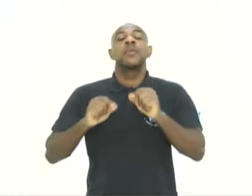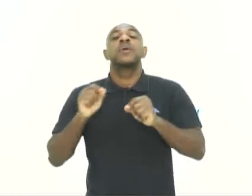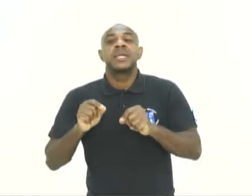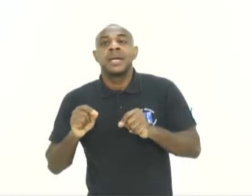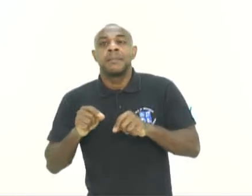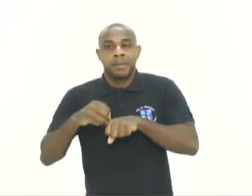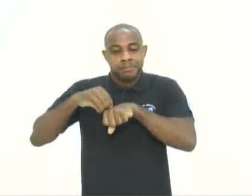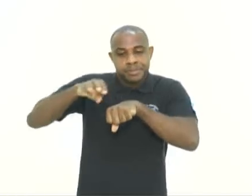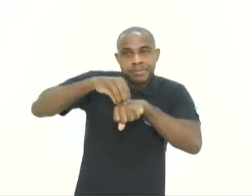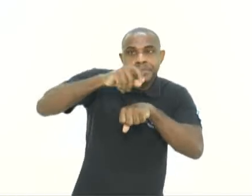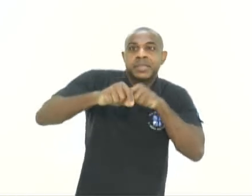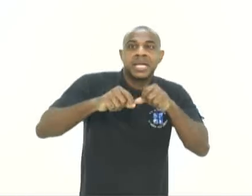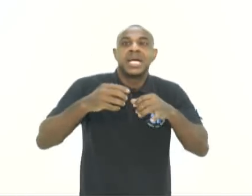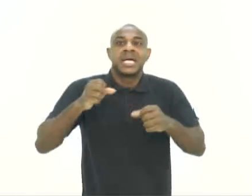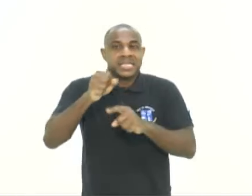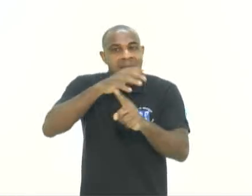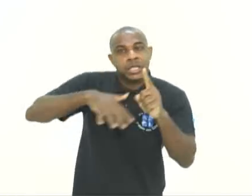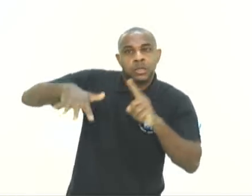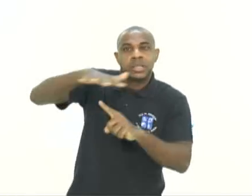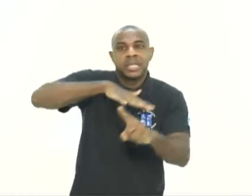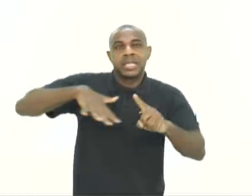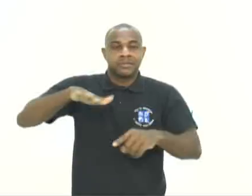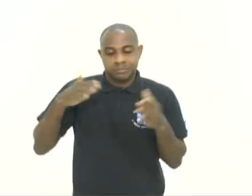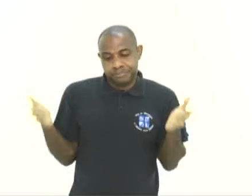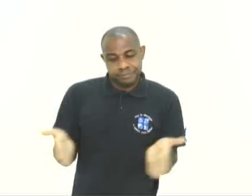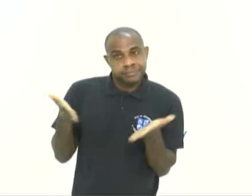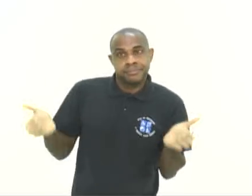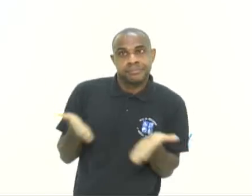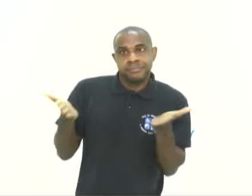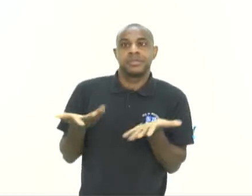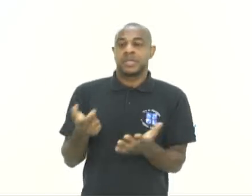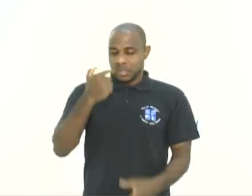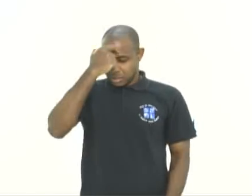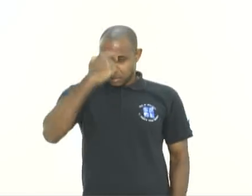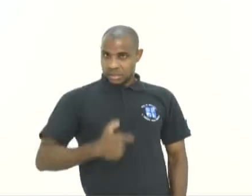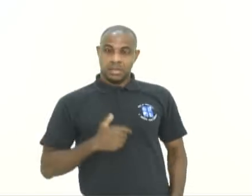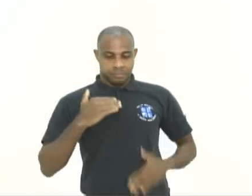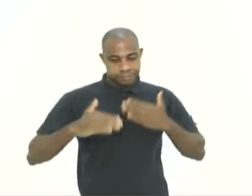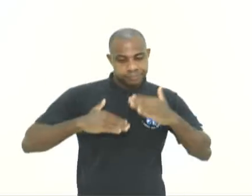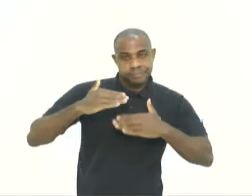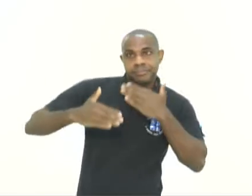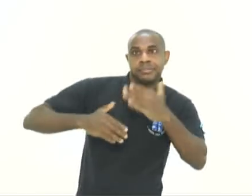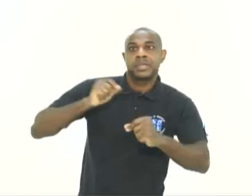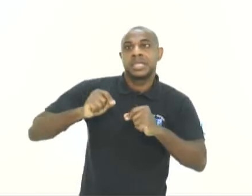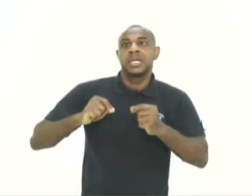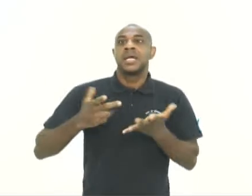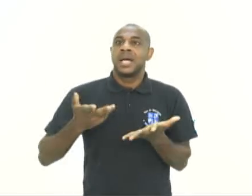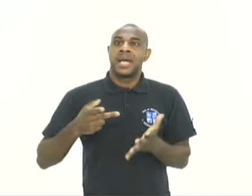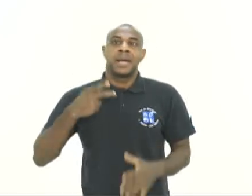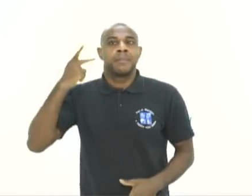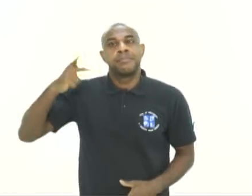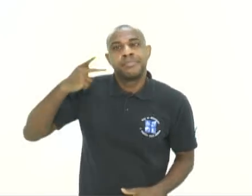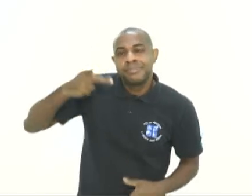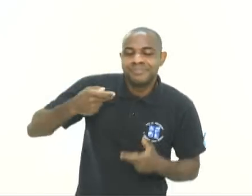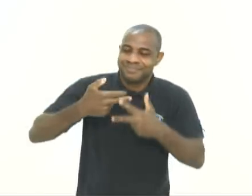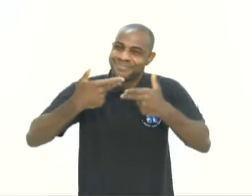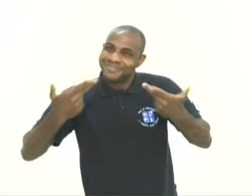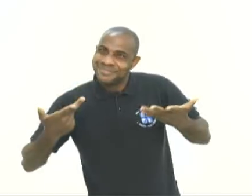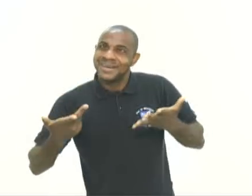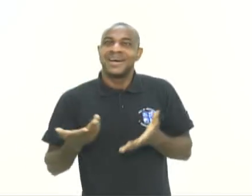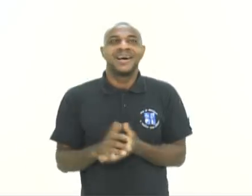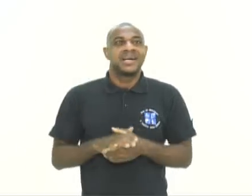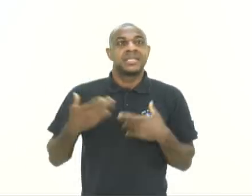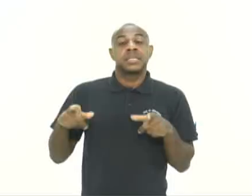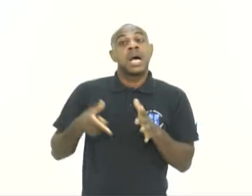da sociedade e um maior engajamento do cidadão no processo de deliberação pública, mas é preciso, antes de